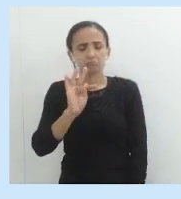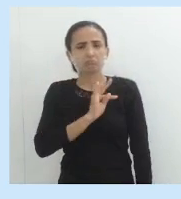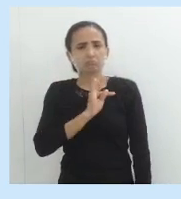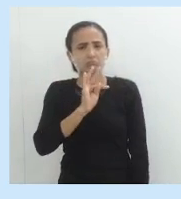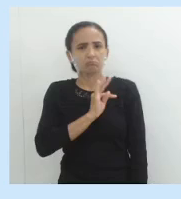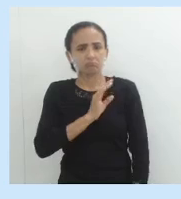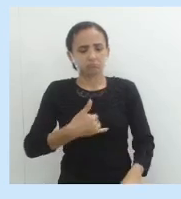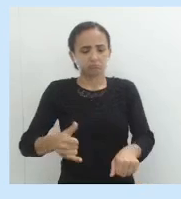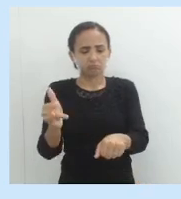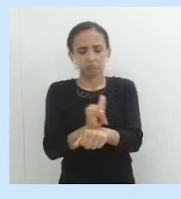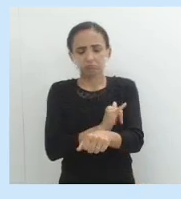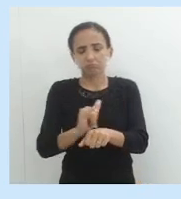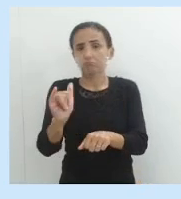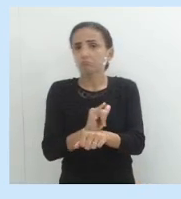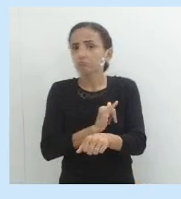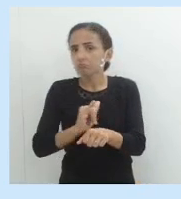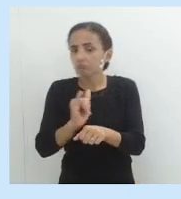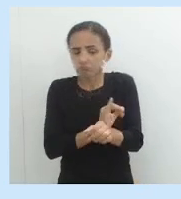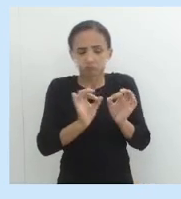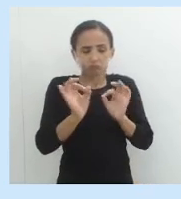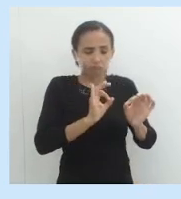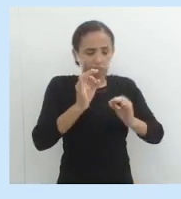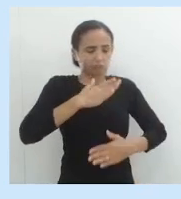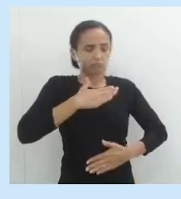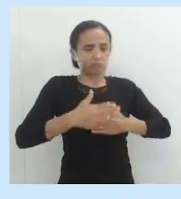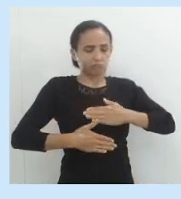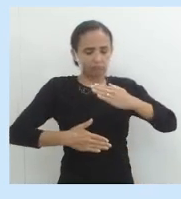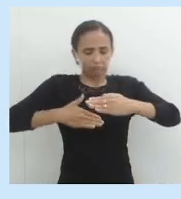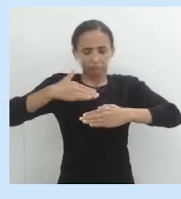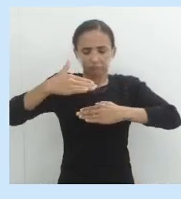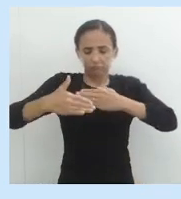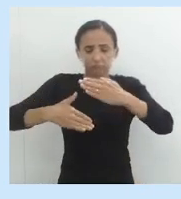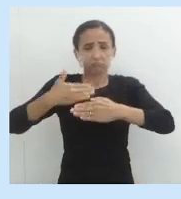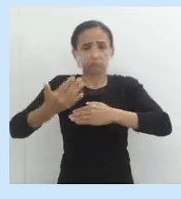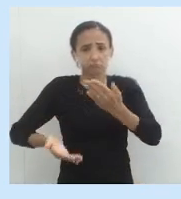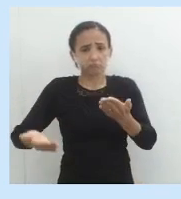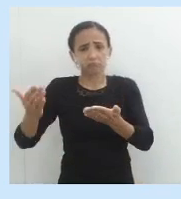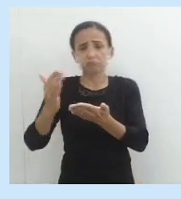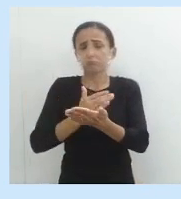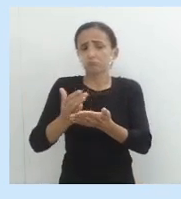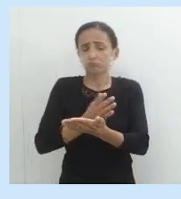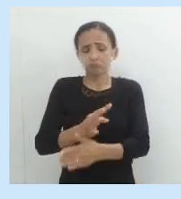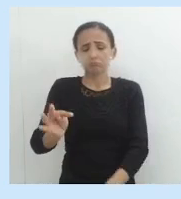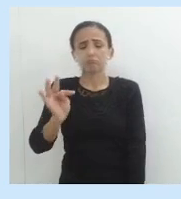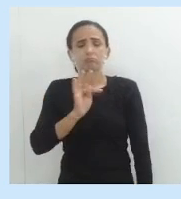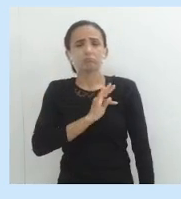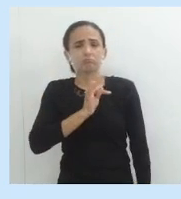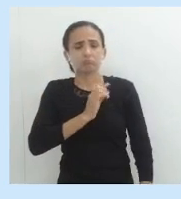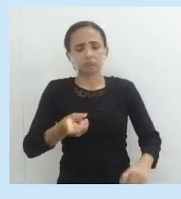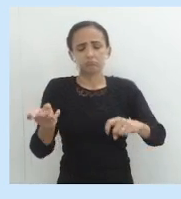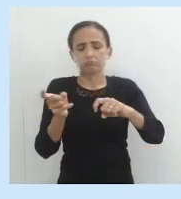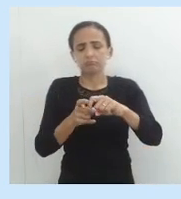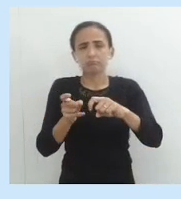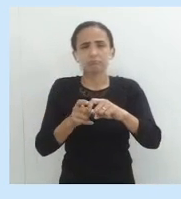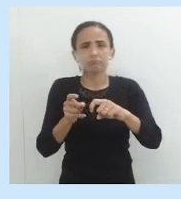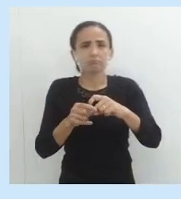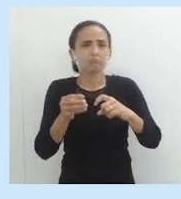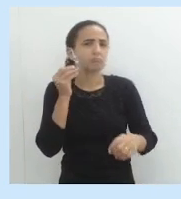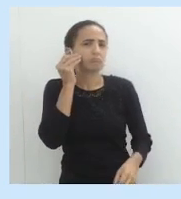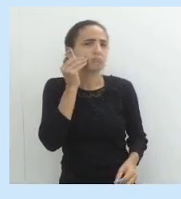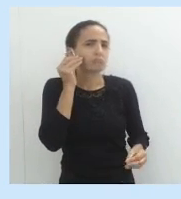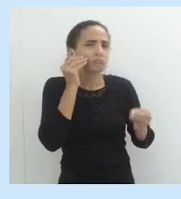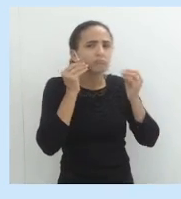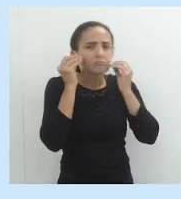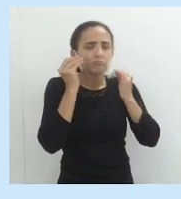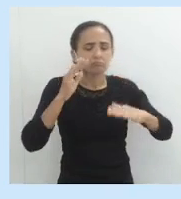mumificação. Né? Os egípcios eles já desenvolveram muitas técnicas, tanto da medicina como da maquiagem, certo? E da